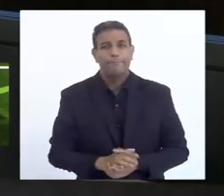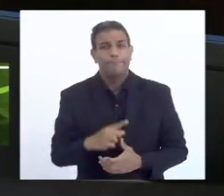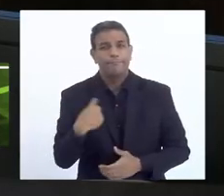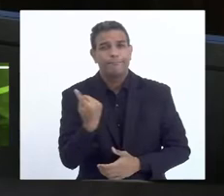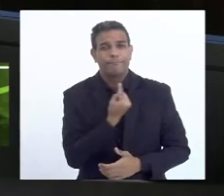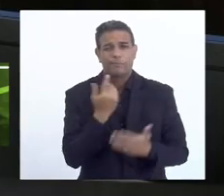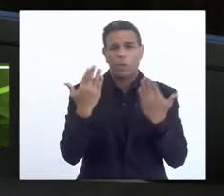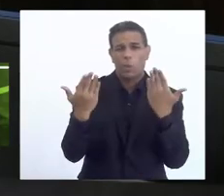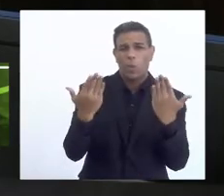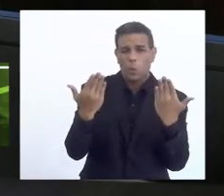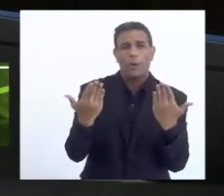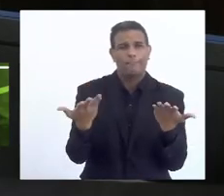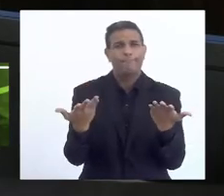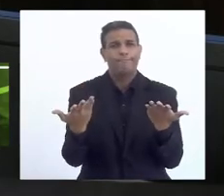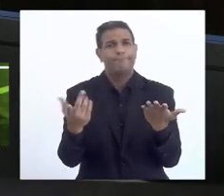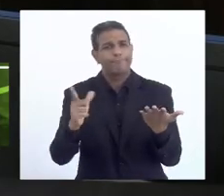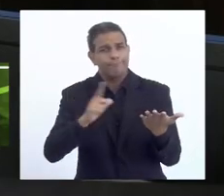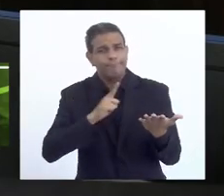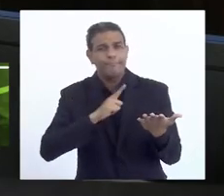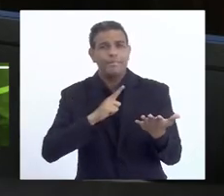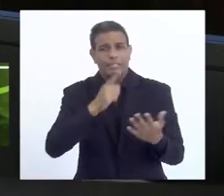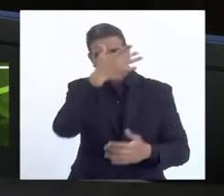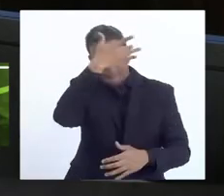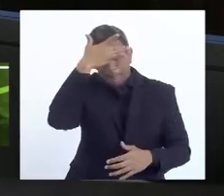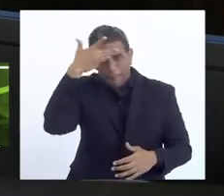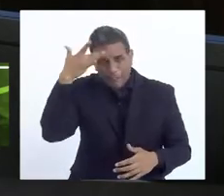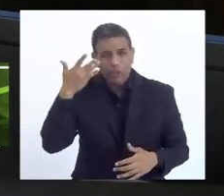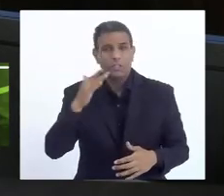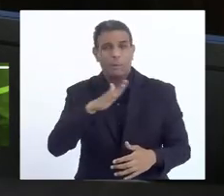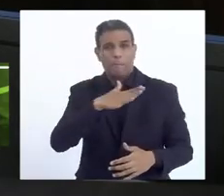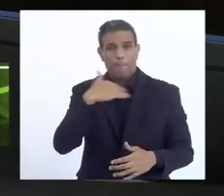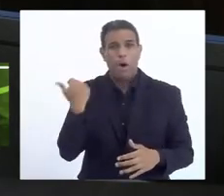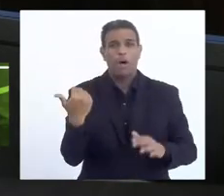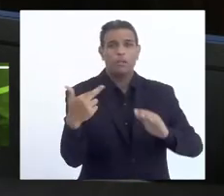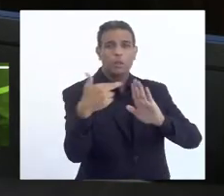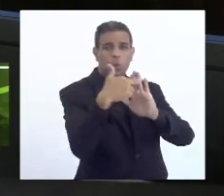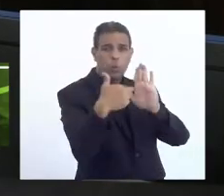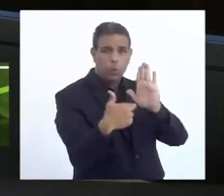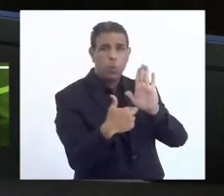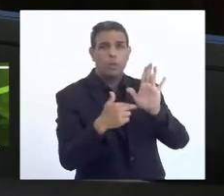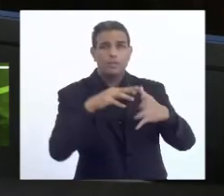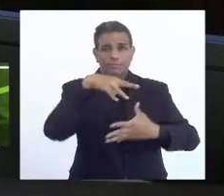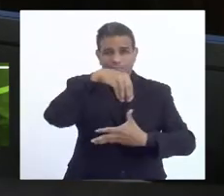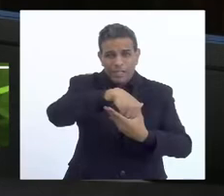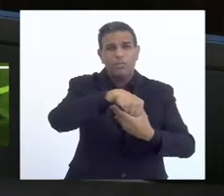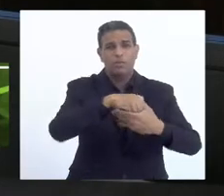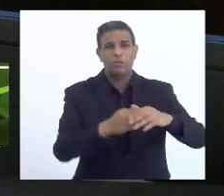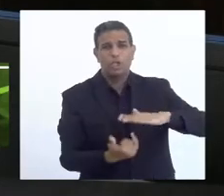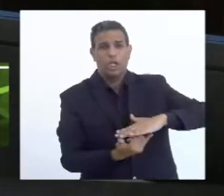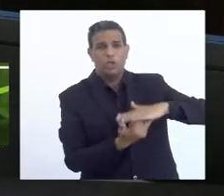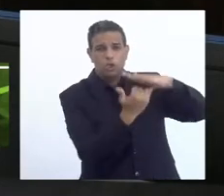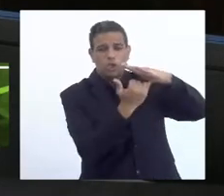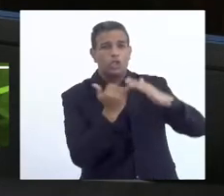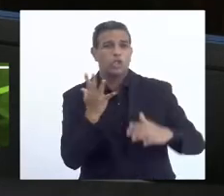subestimar. Dentre as vítimas de violência, desse relatório feito pelo Instituto Marielle,